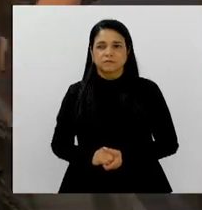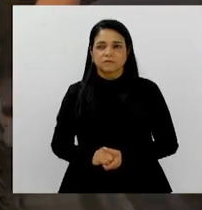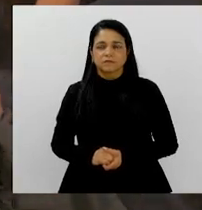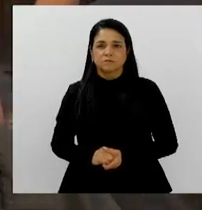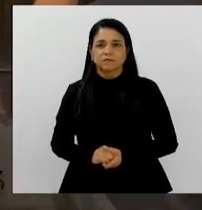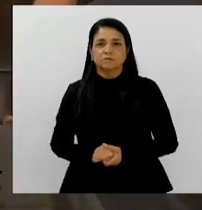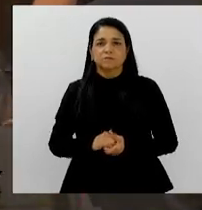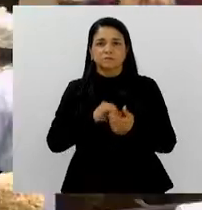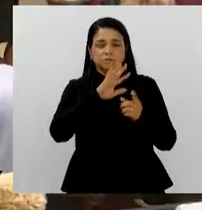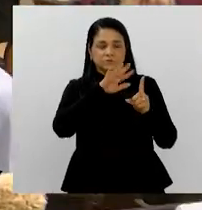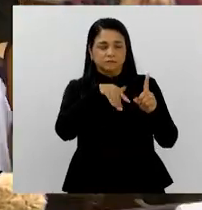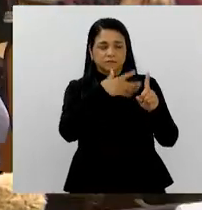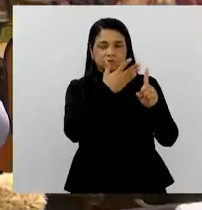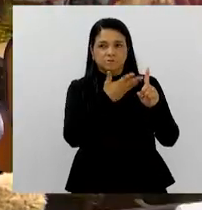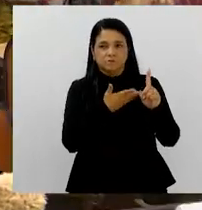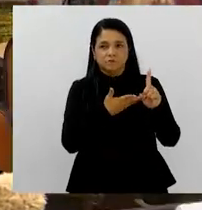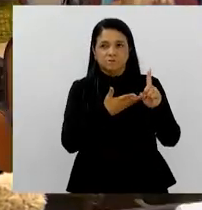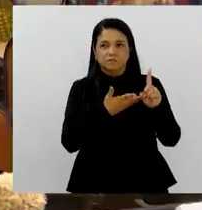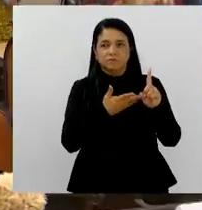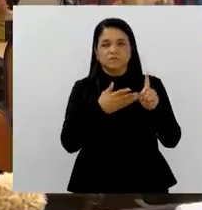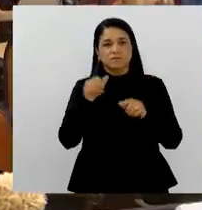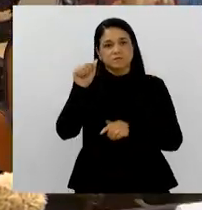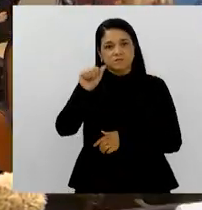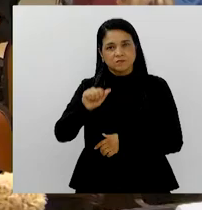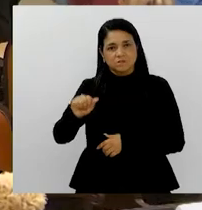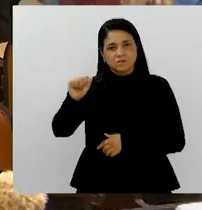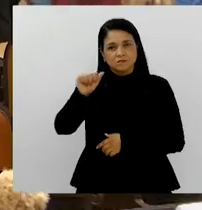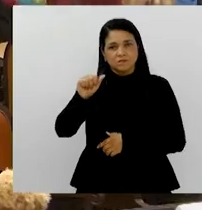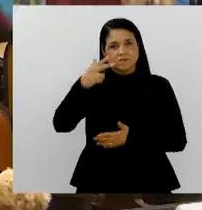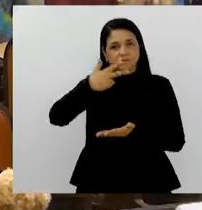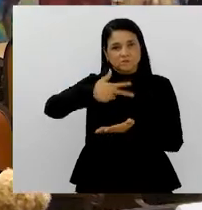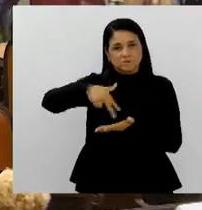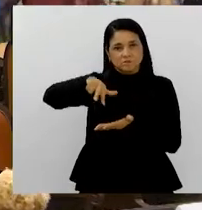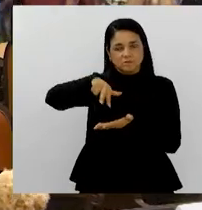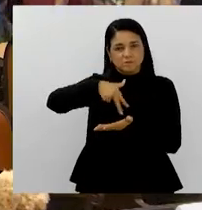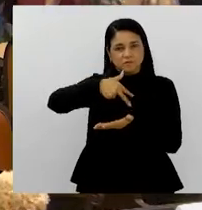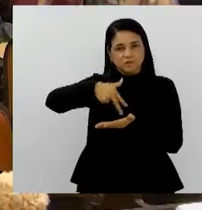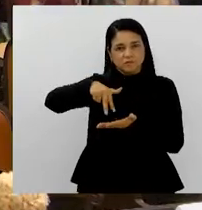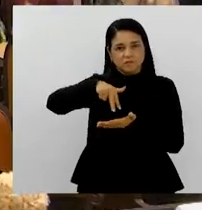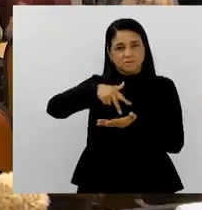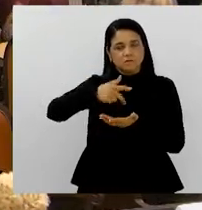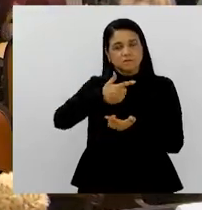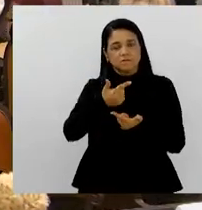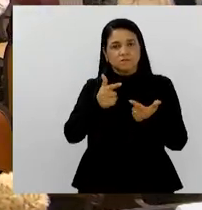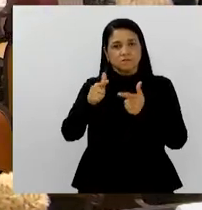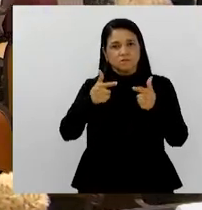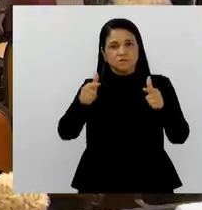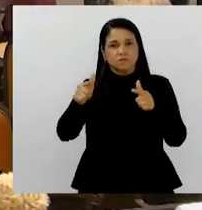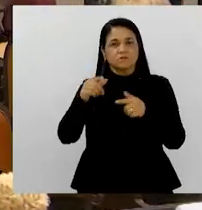Próximo agraciado, Associação de Danças e Demais Culturas.